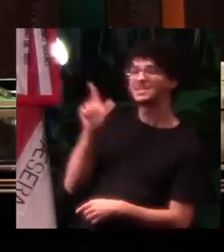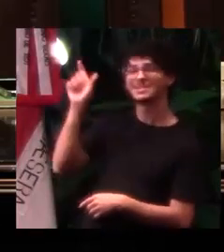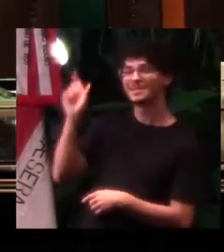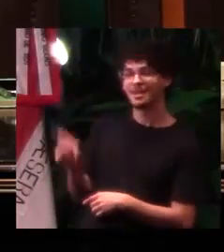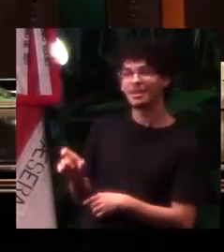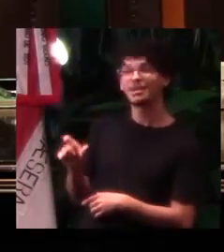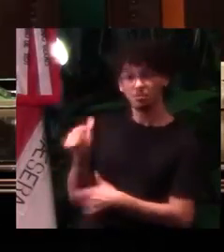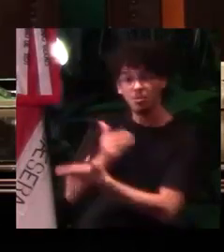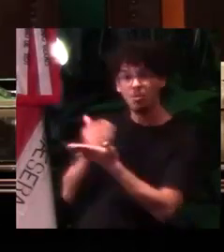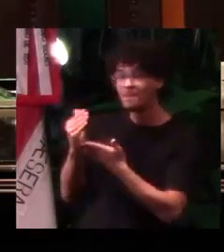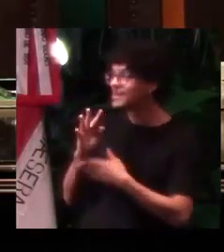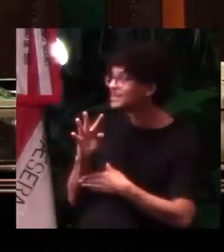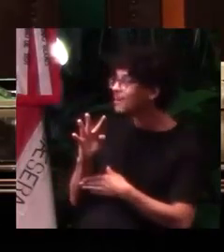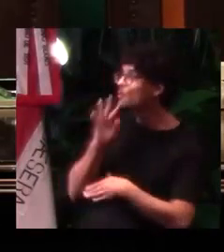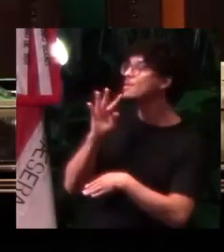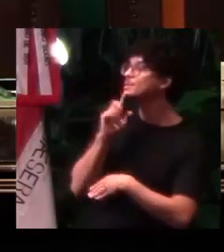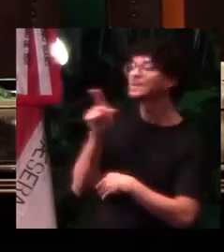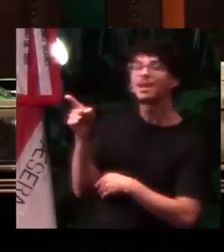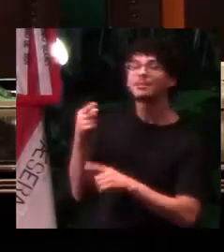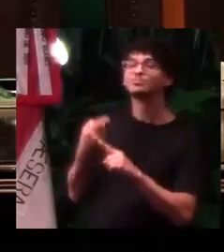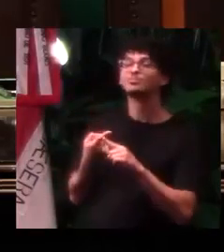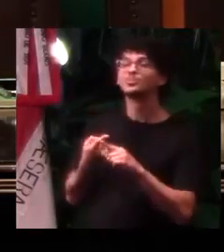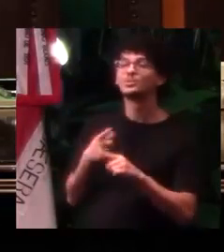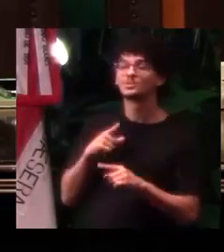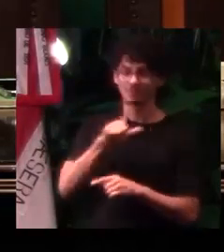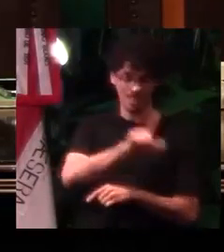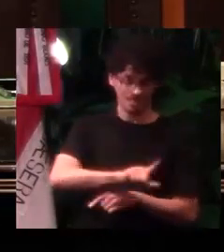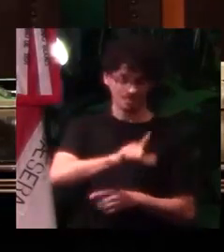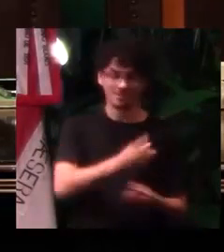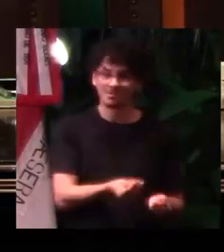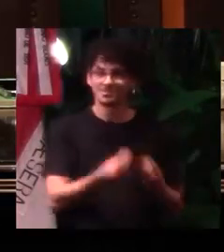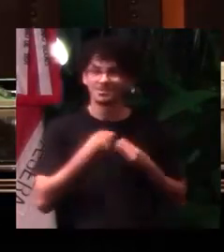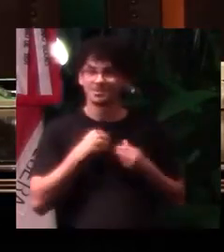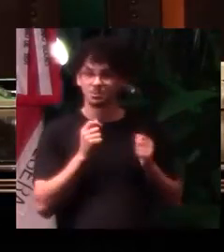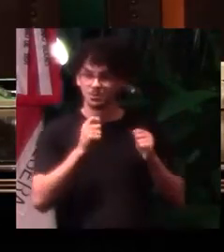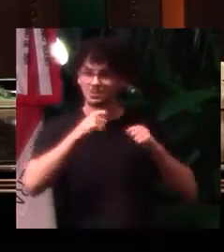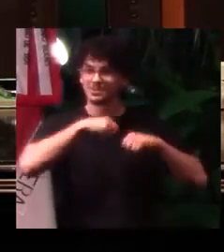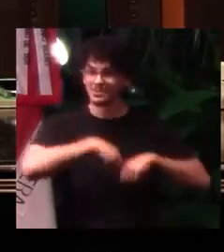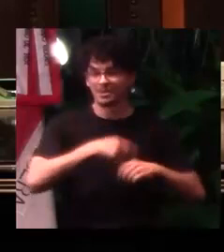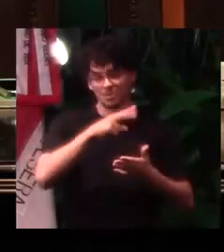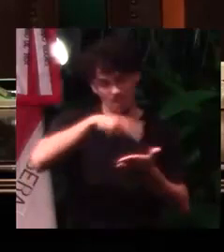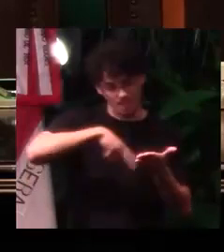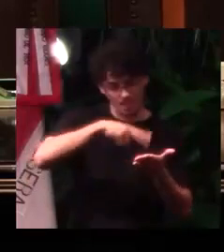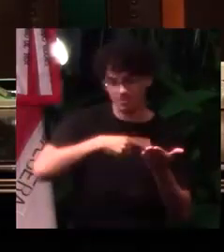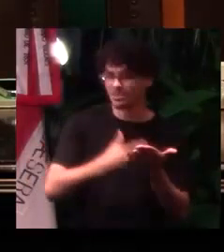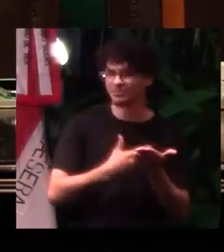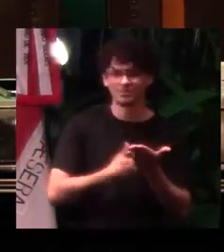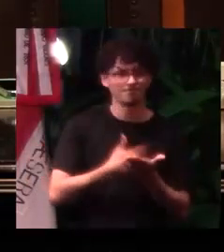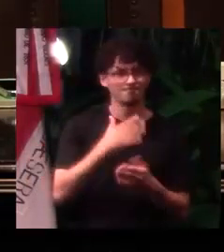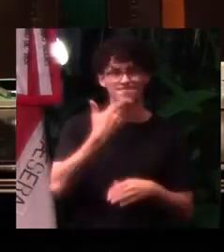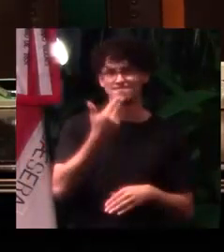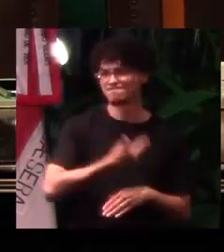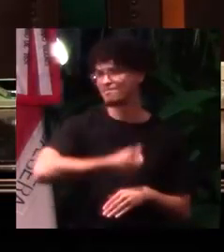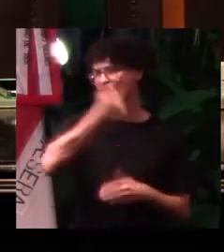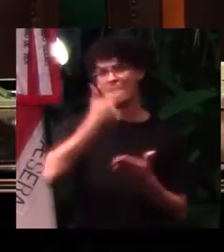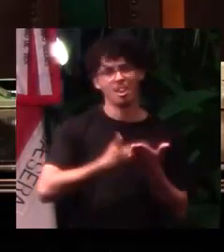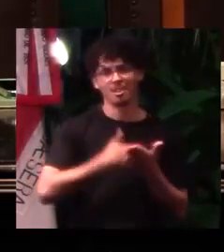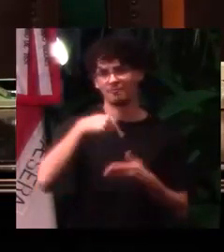passo a conhecer a partir do momento que leio um livro que li recentemente, um dos melhores livros que li esse